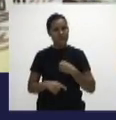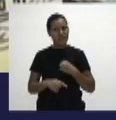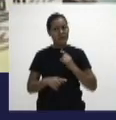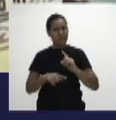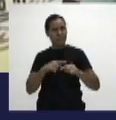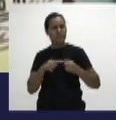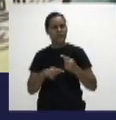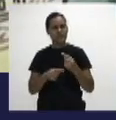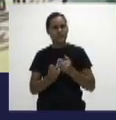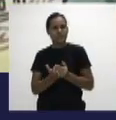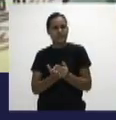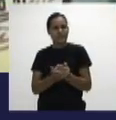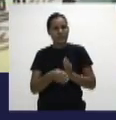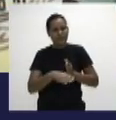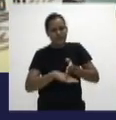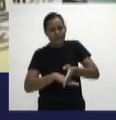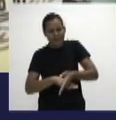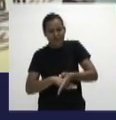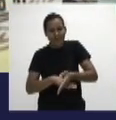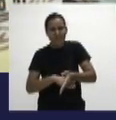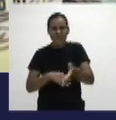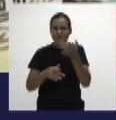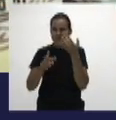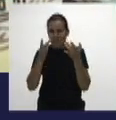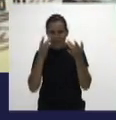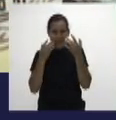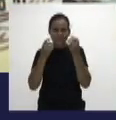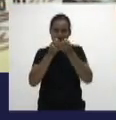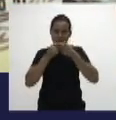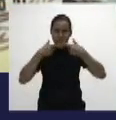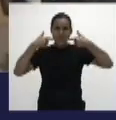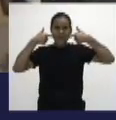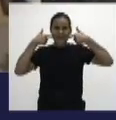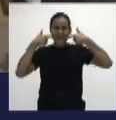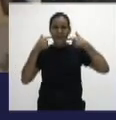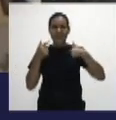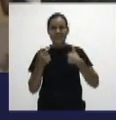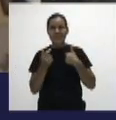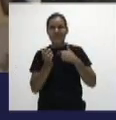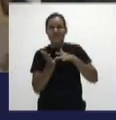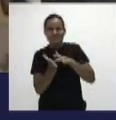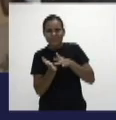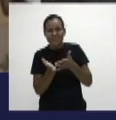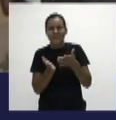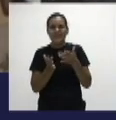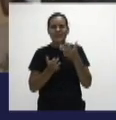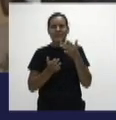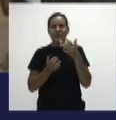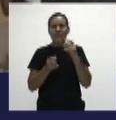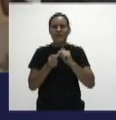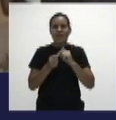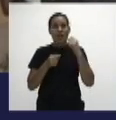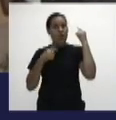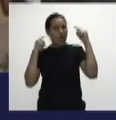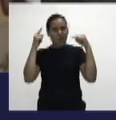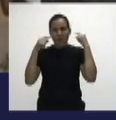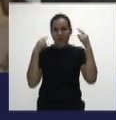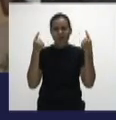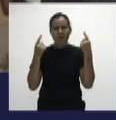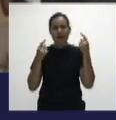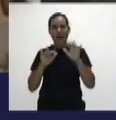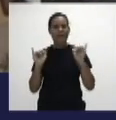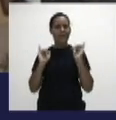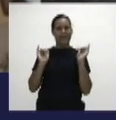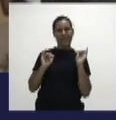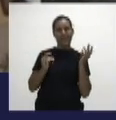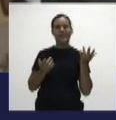até que eu fui começando a entrar no picadeiro com comédias faz o louco então ele faz